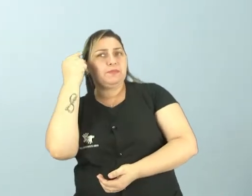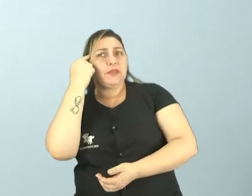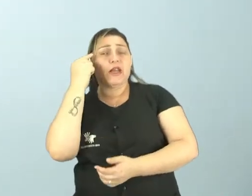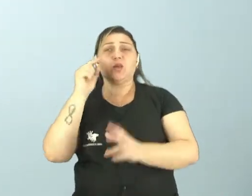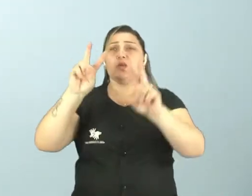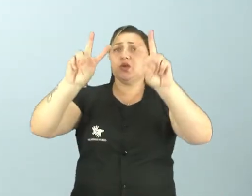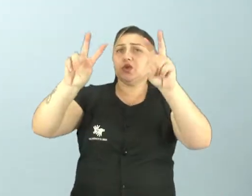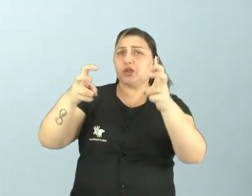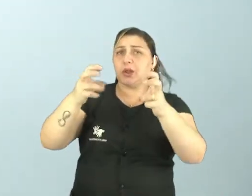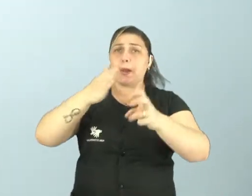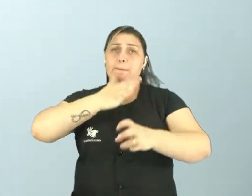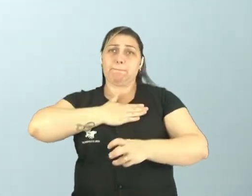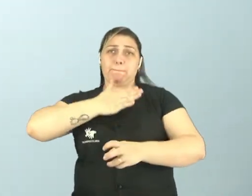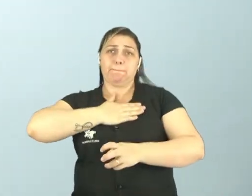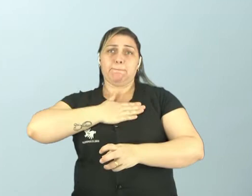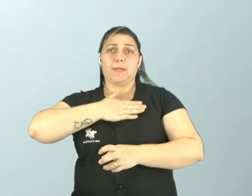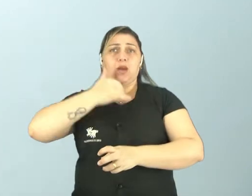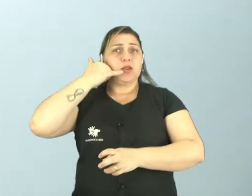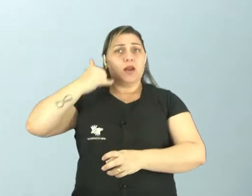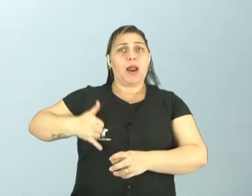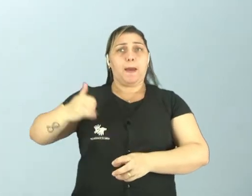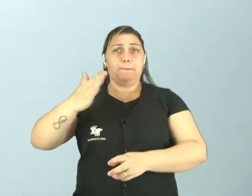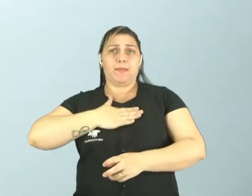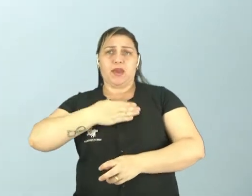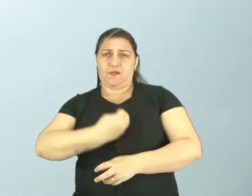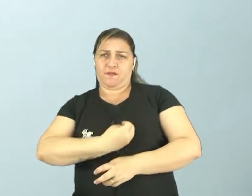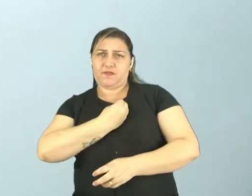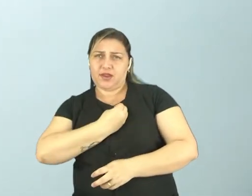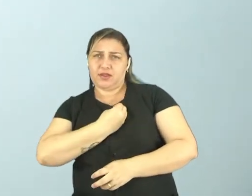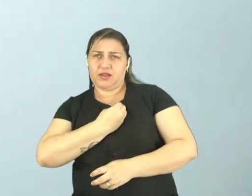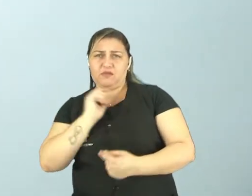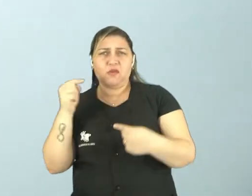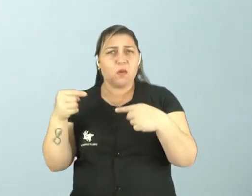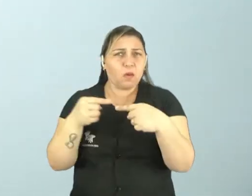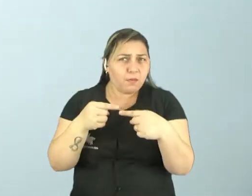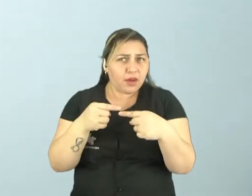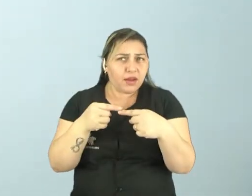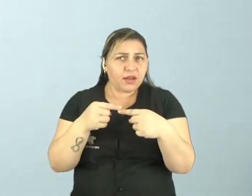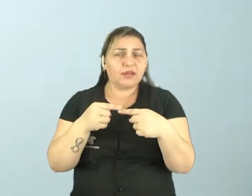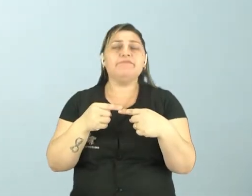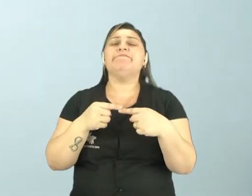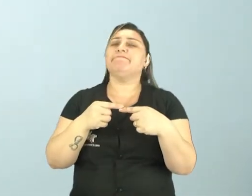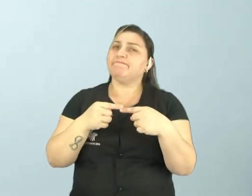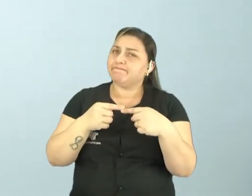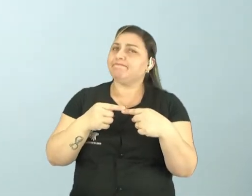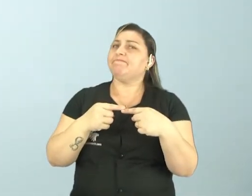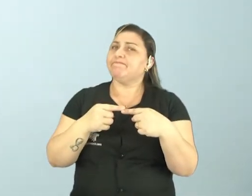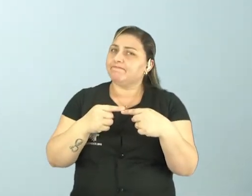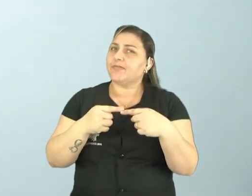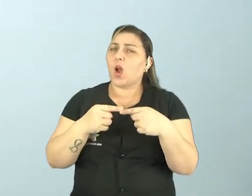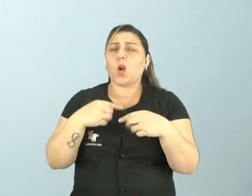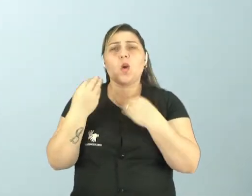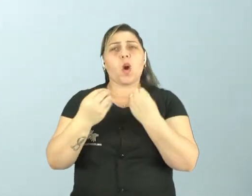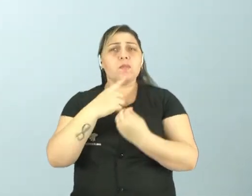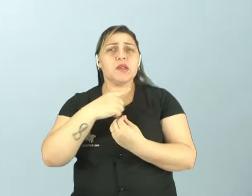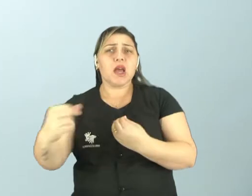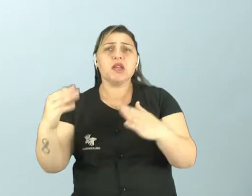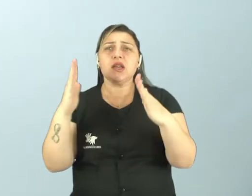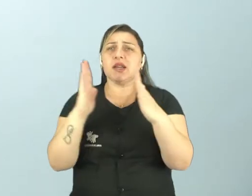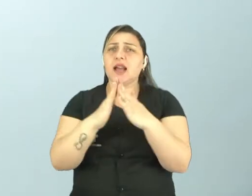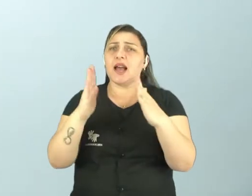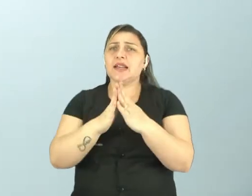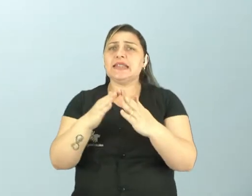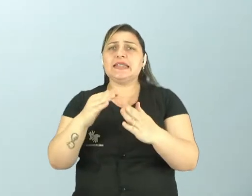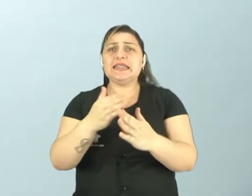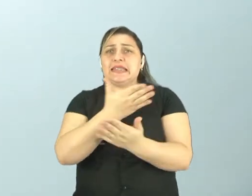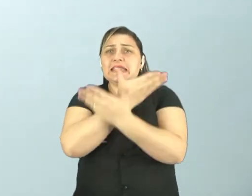título. Meu celular, minha vida. Faz sentido? Bom, faz sim. Como é sair de casa sem o celular? Você